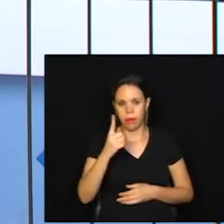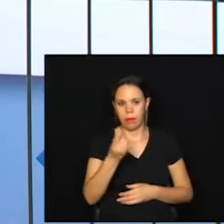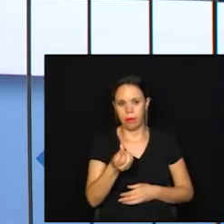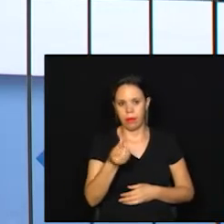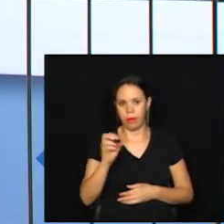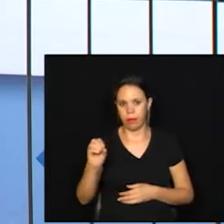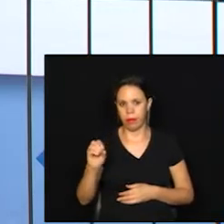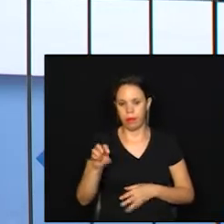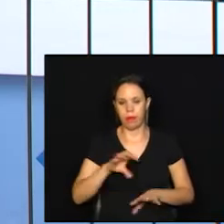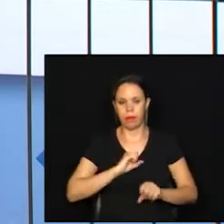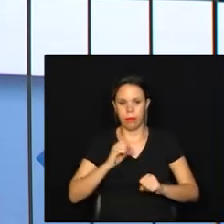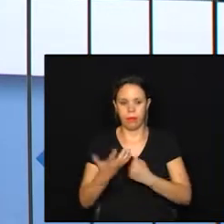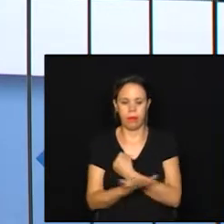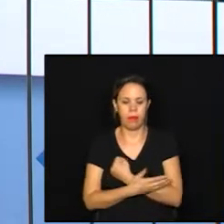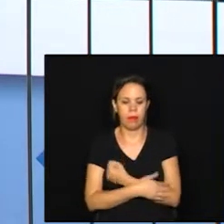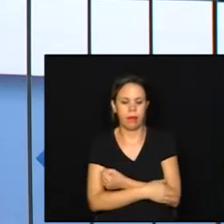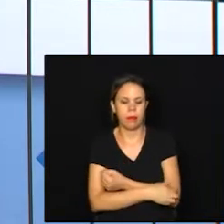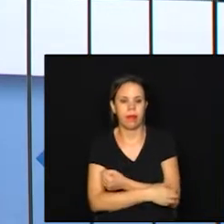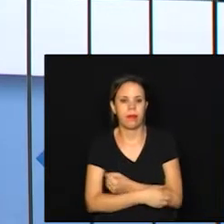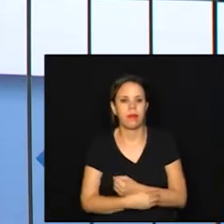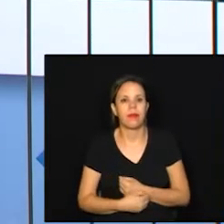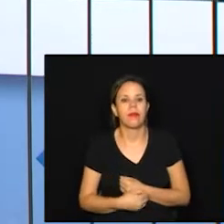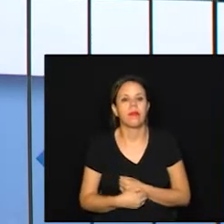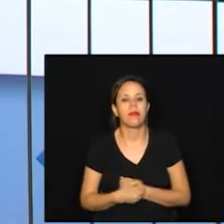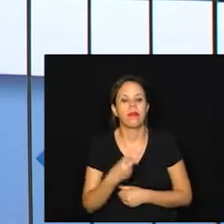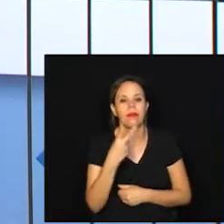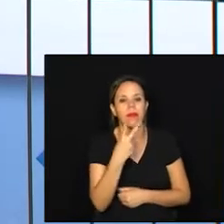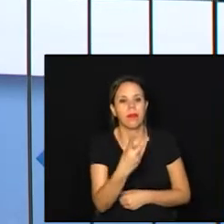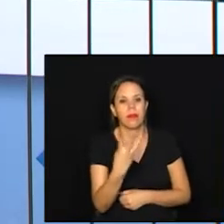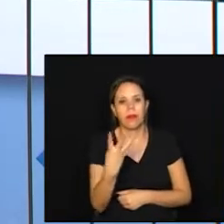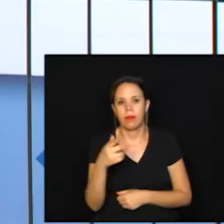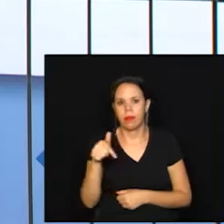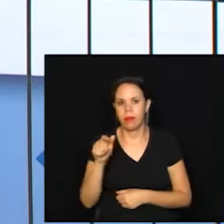10.195.160 casos da Covid-19. São